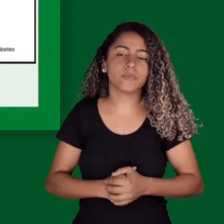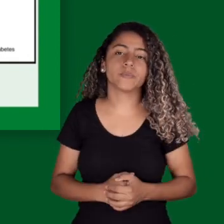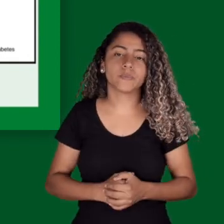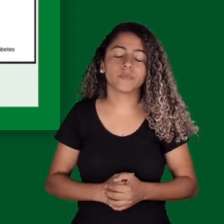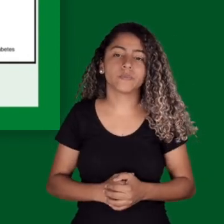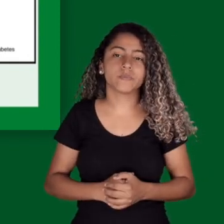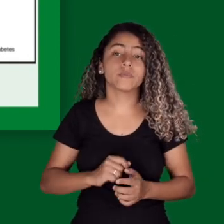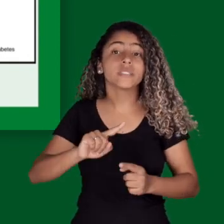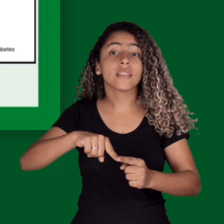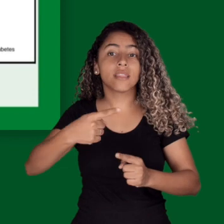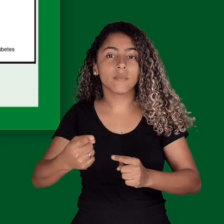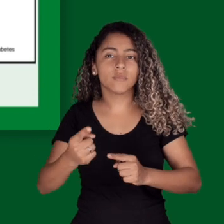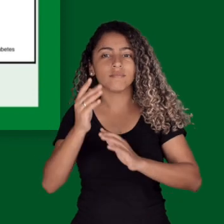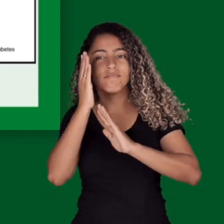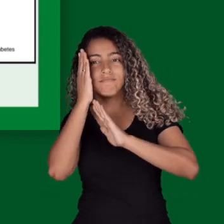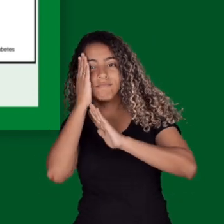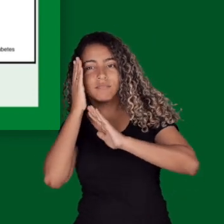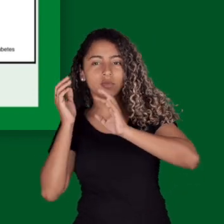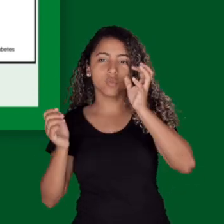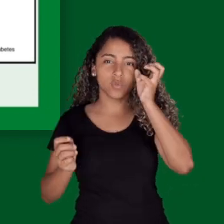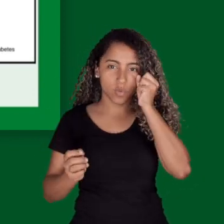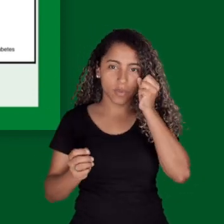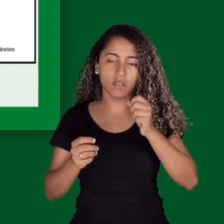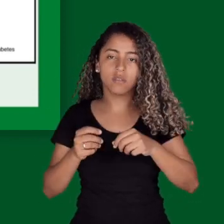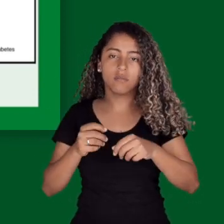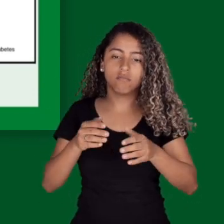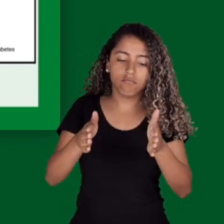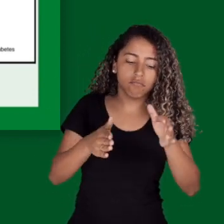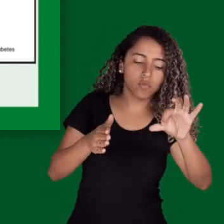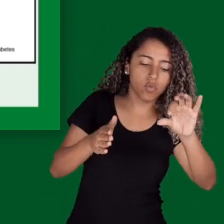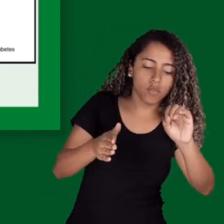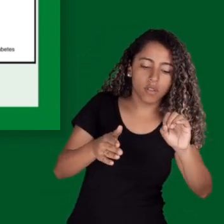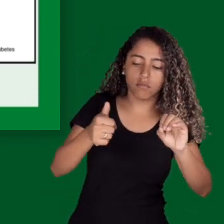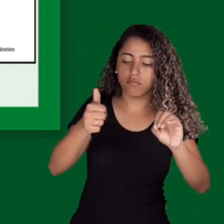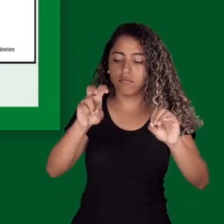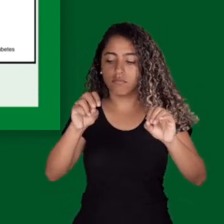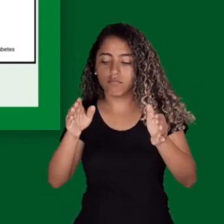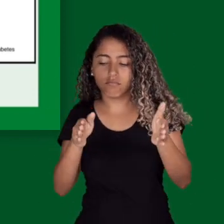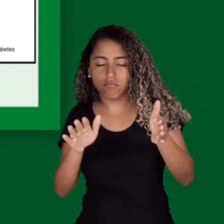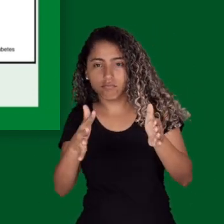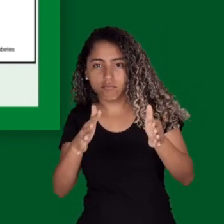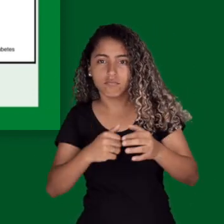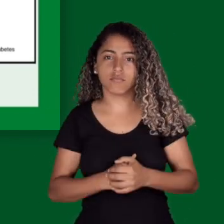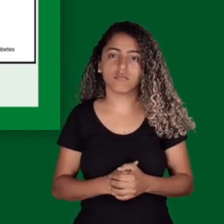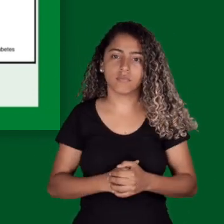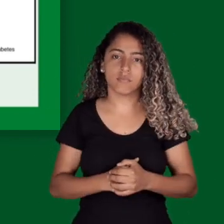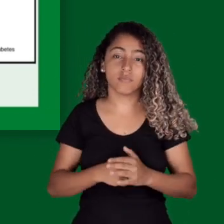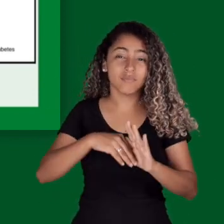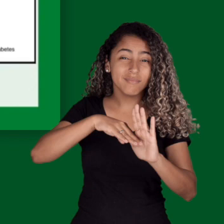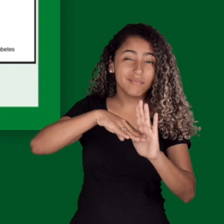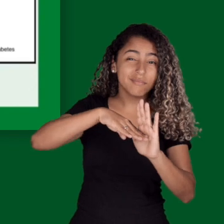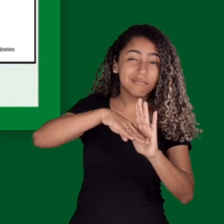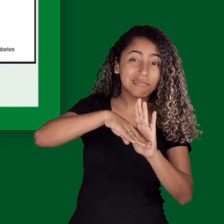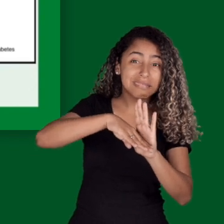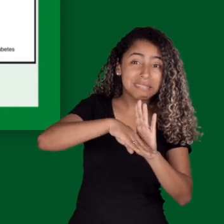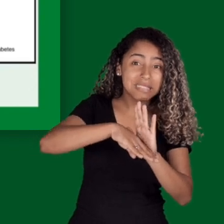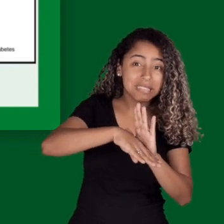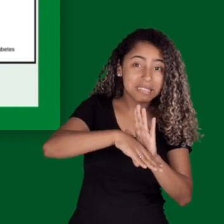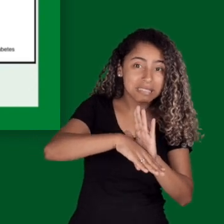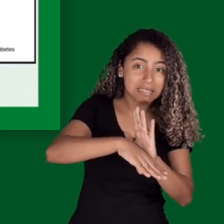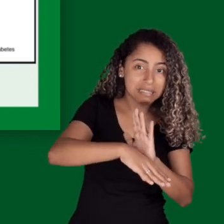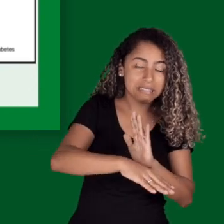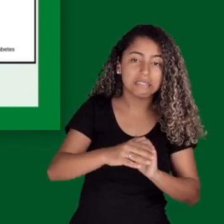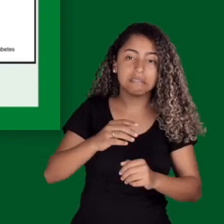de 180. Ao deitar, essa glicemia pode ficar na faixa de 90 a 150, seria o ideal. E